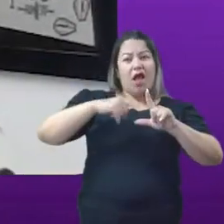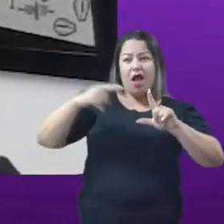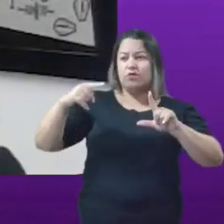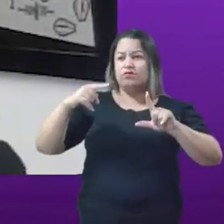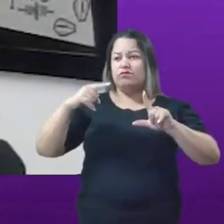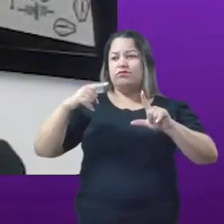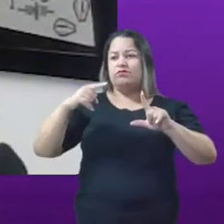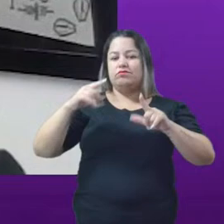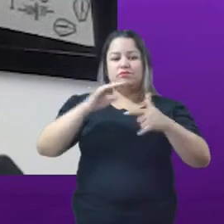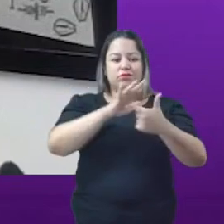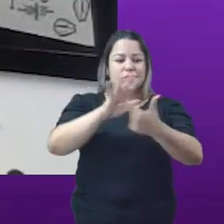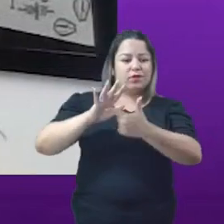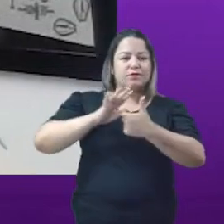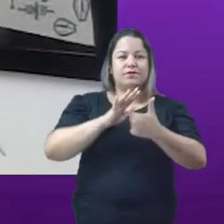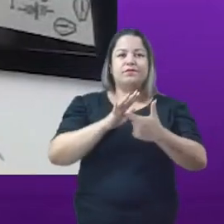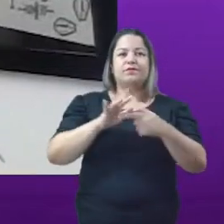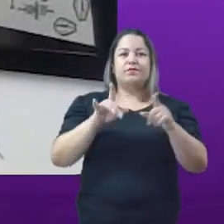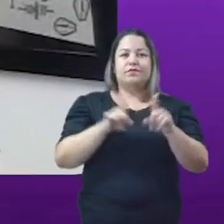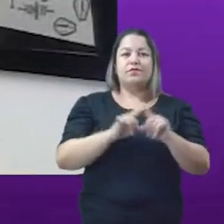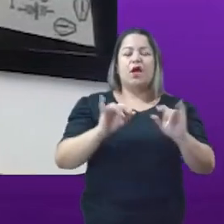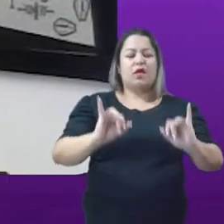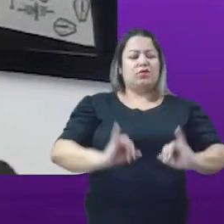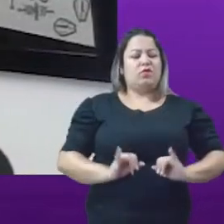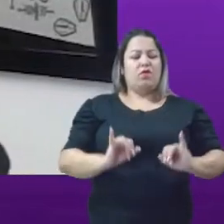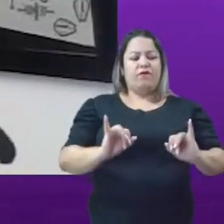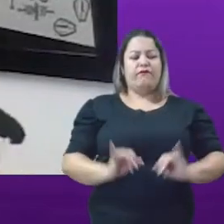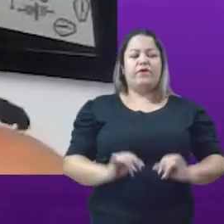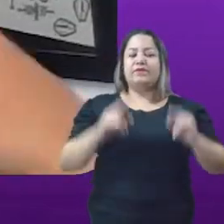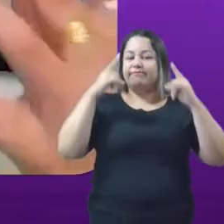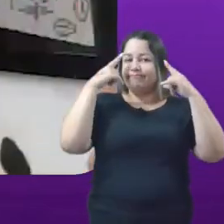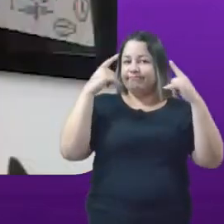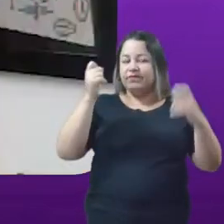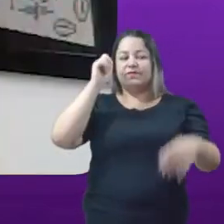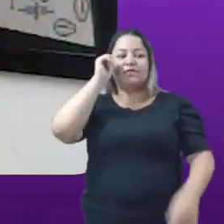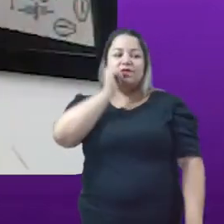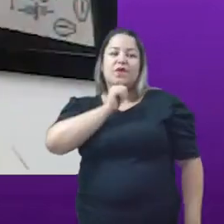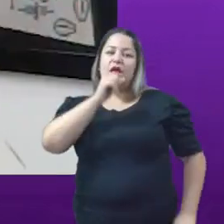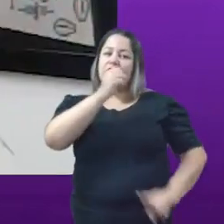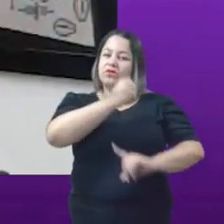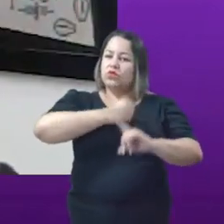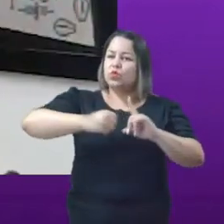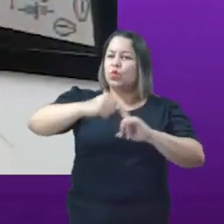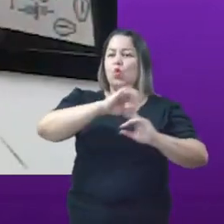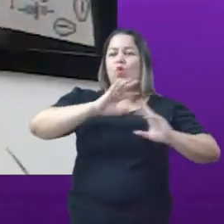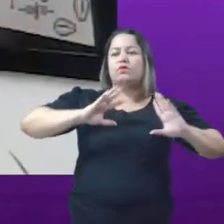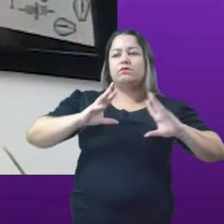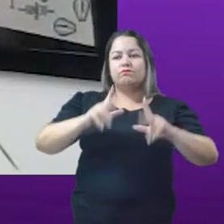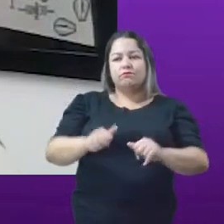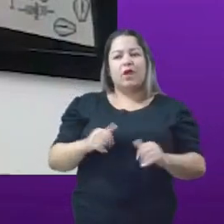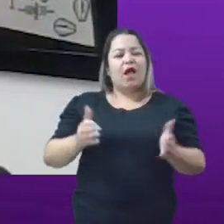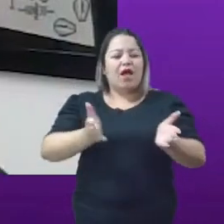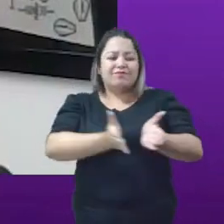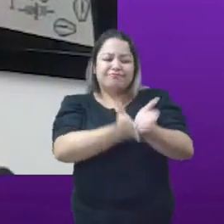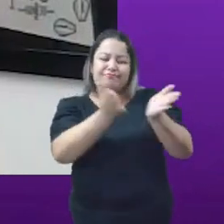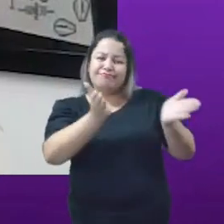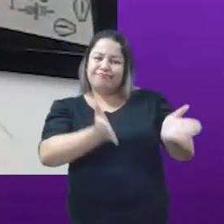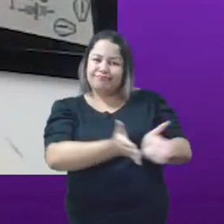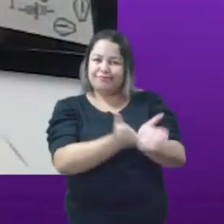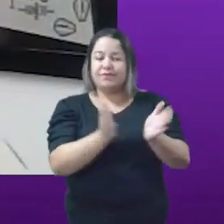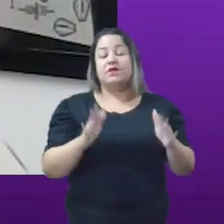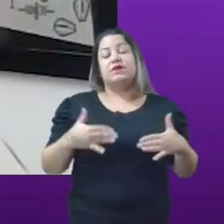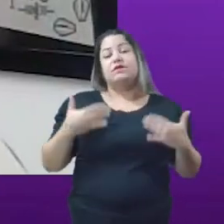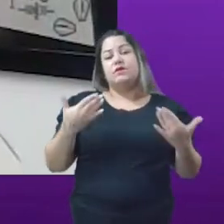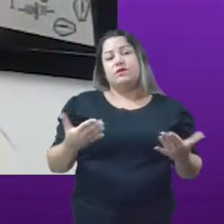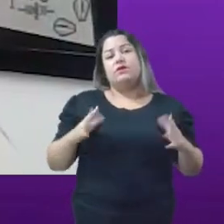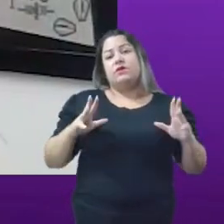negras, elas que sofrem mais violência, as mulheres negras na sociedade como um todo são as mais empobrecidas. Então, enfim, isso